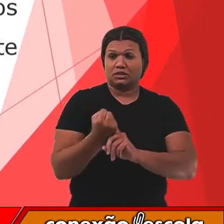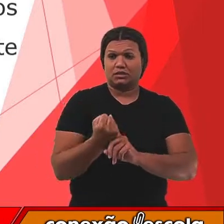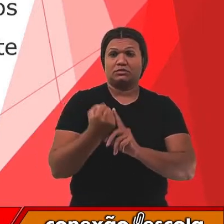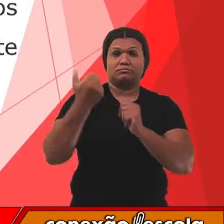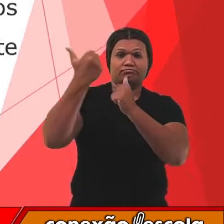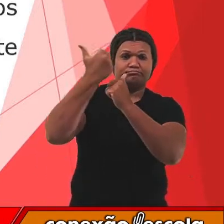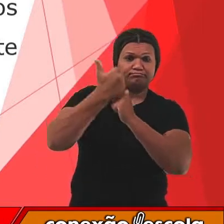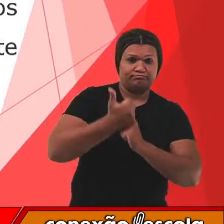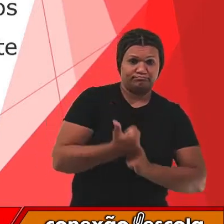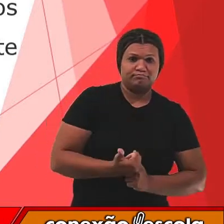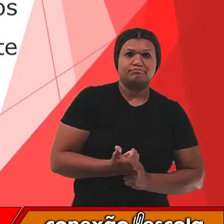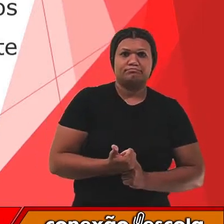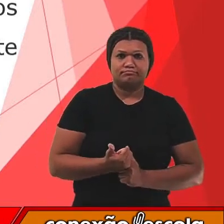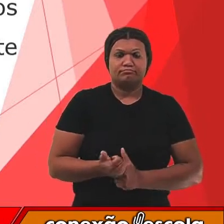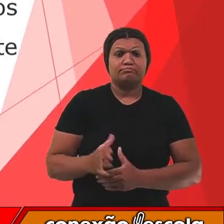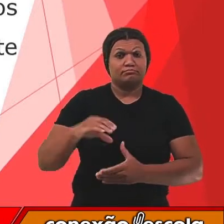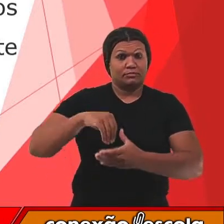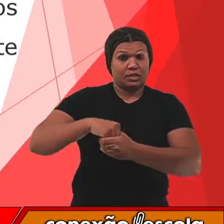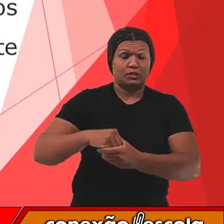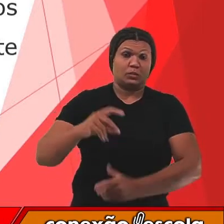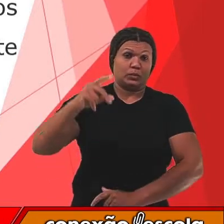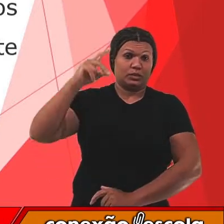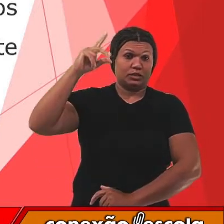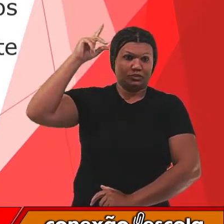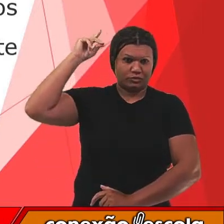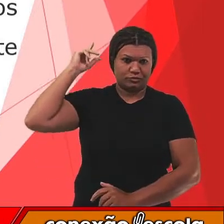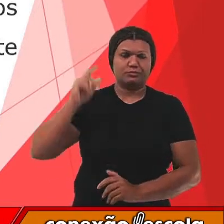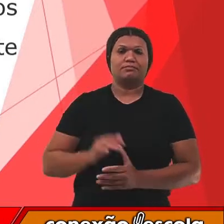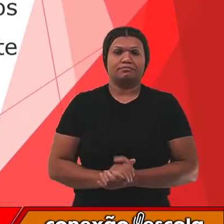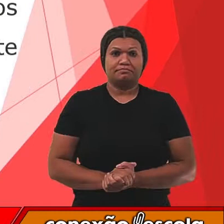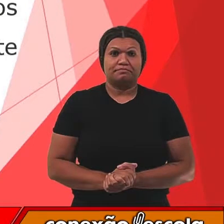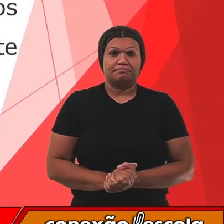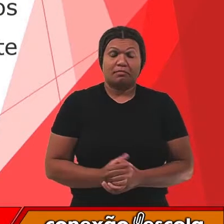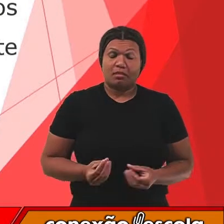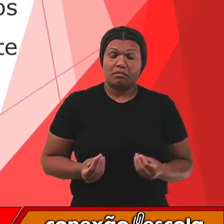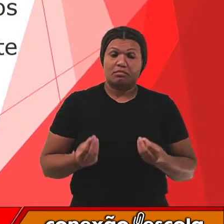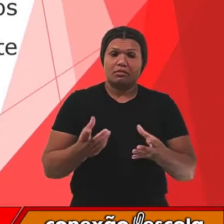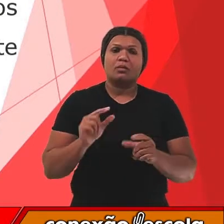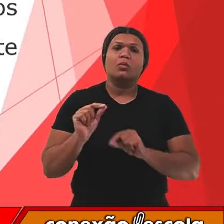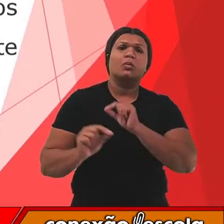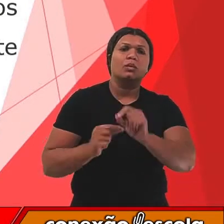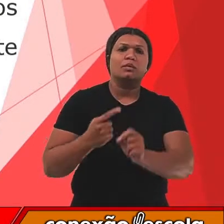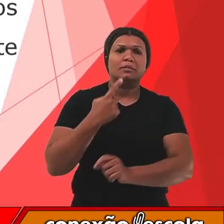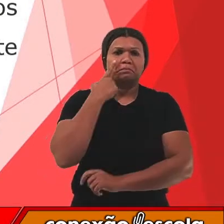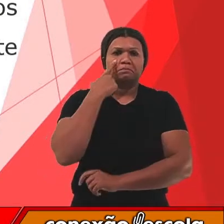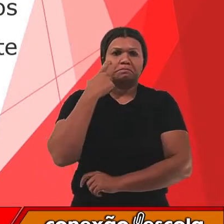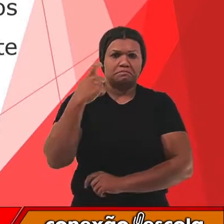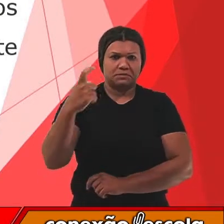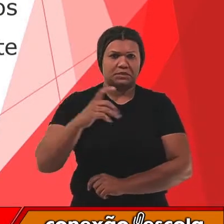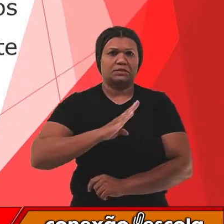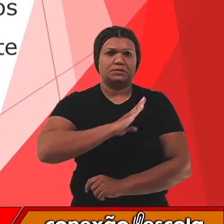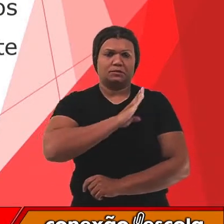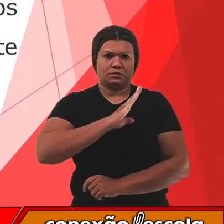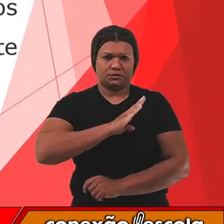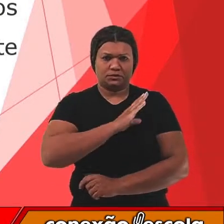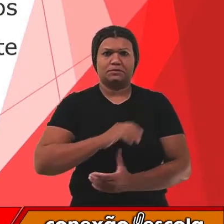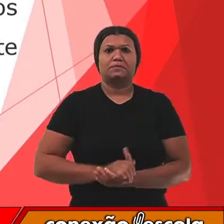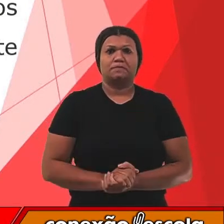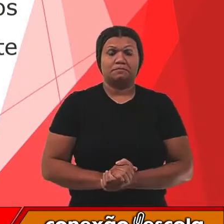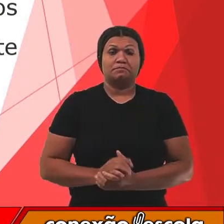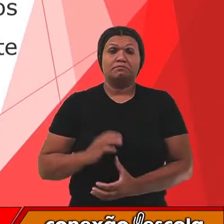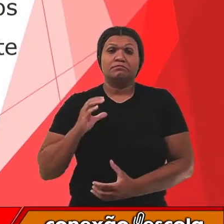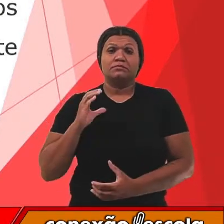do antigo regime. Promoveu os interesses da burguesia e acelerou